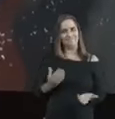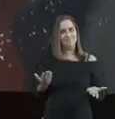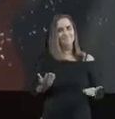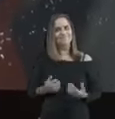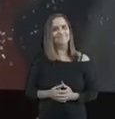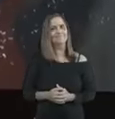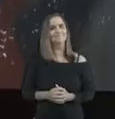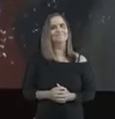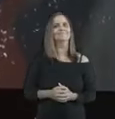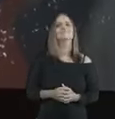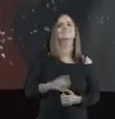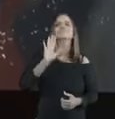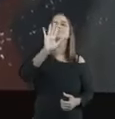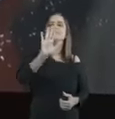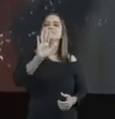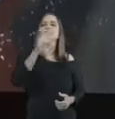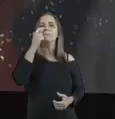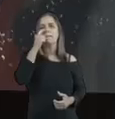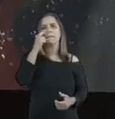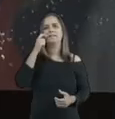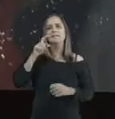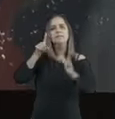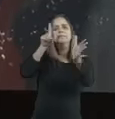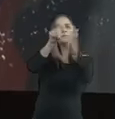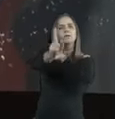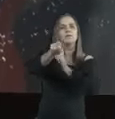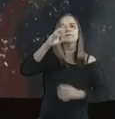Essa é a pergunta. Quantos você trouxe?